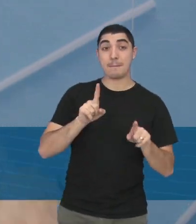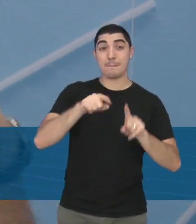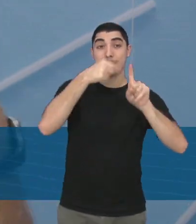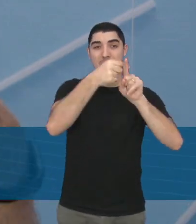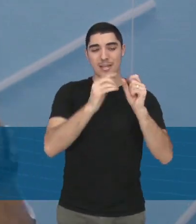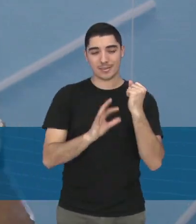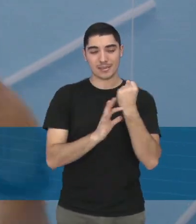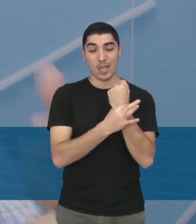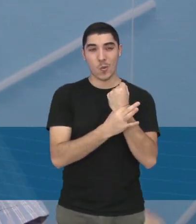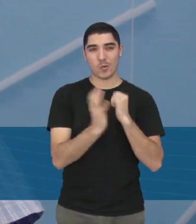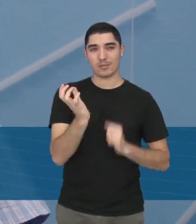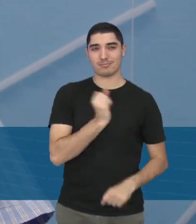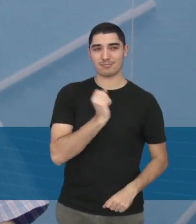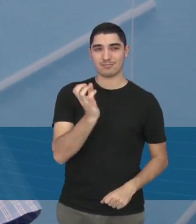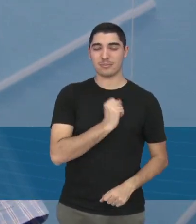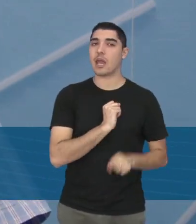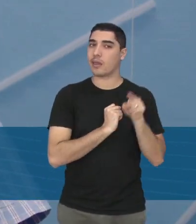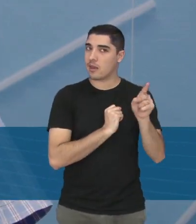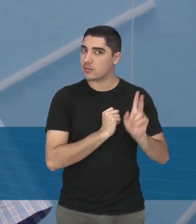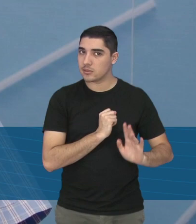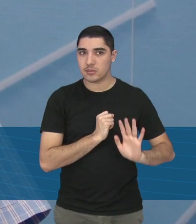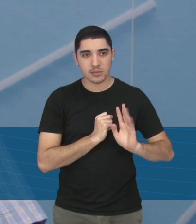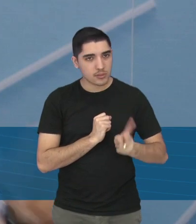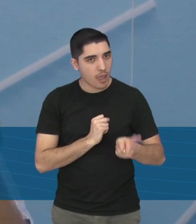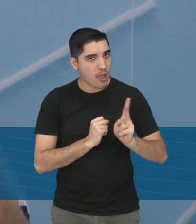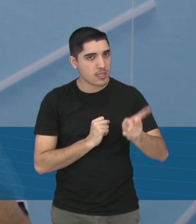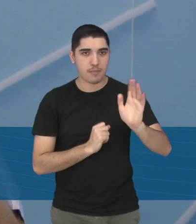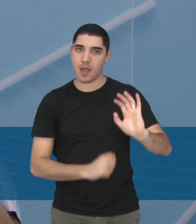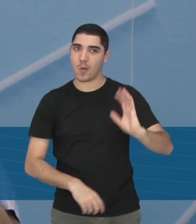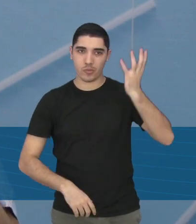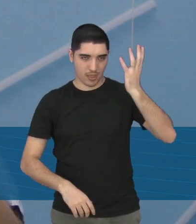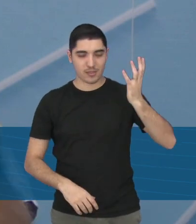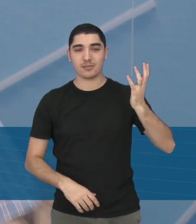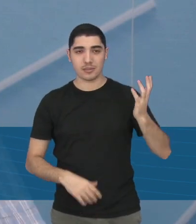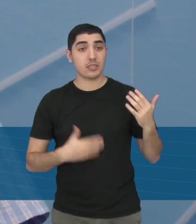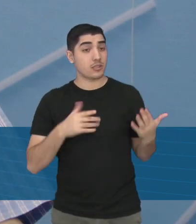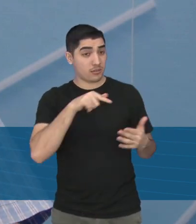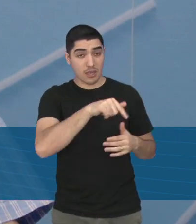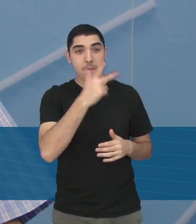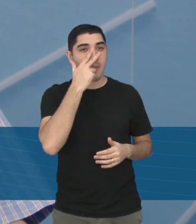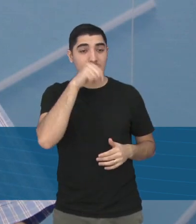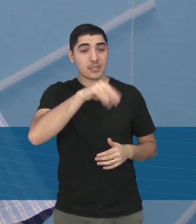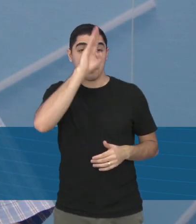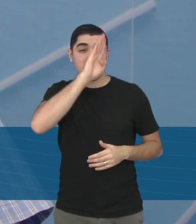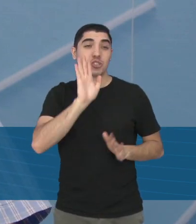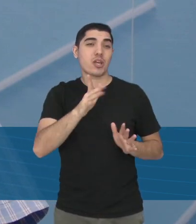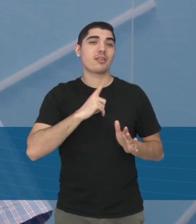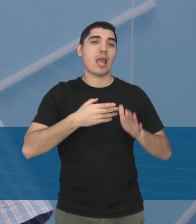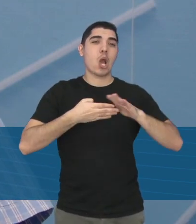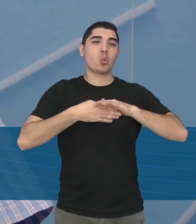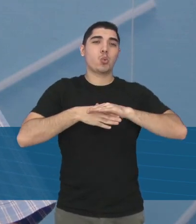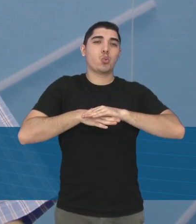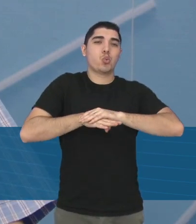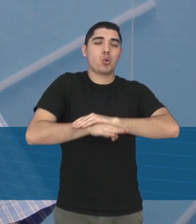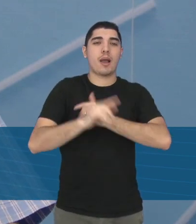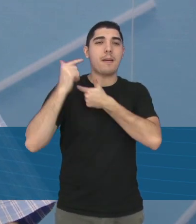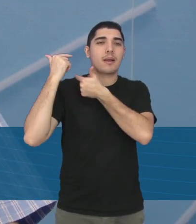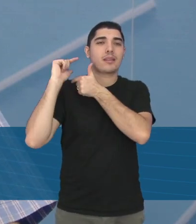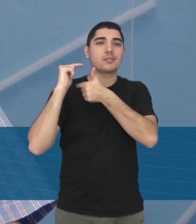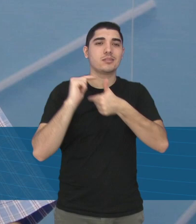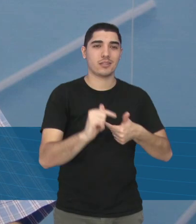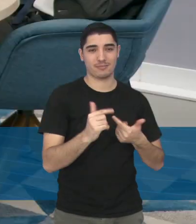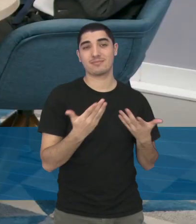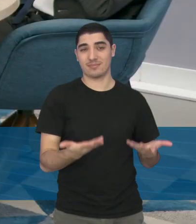Né? E isso é uma coisa que acontece com frequência. Com frequência. Isso é uma coisa que vem de tradição no Brasil já, né? E isso precisa passar